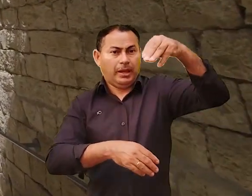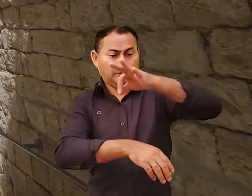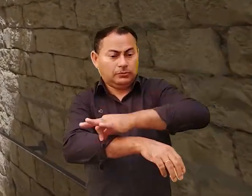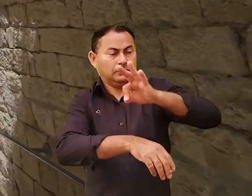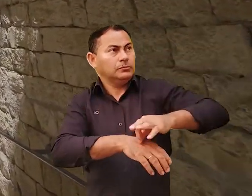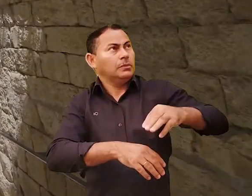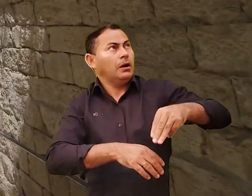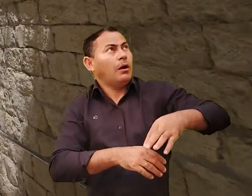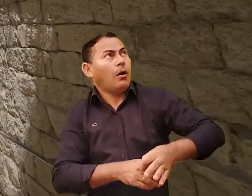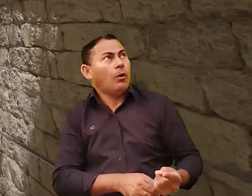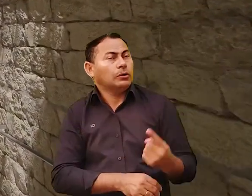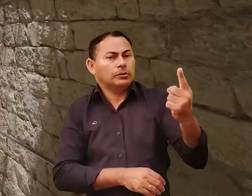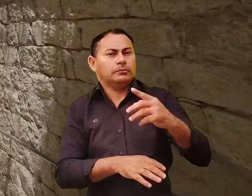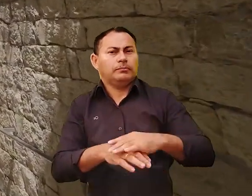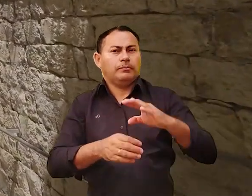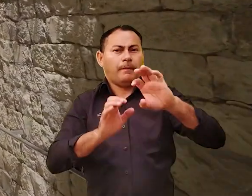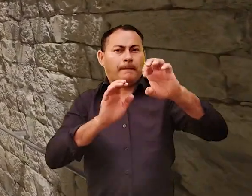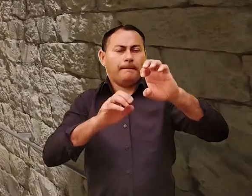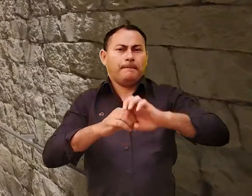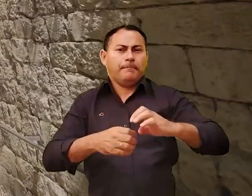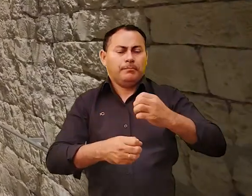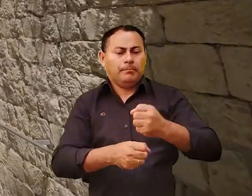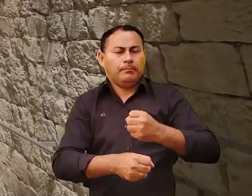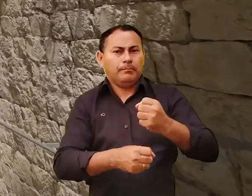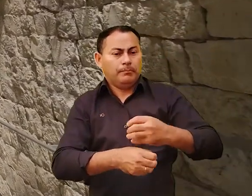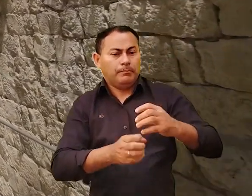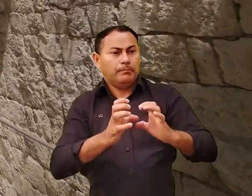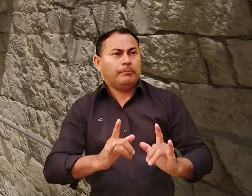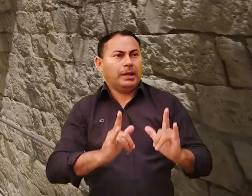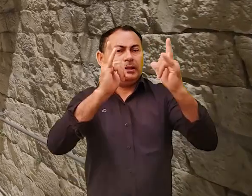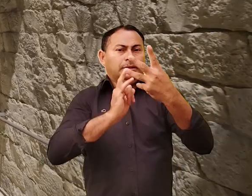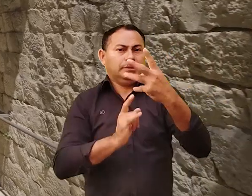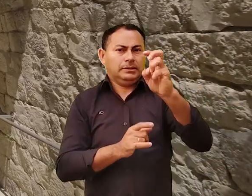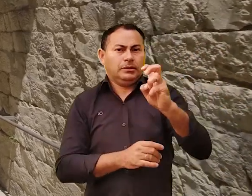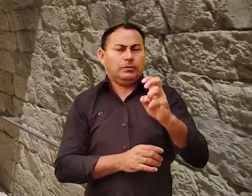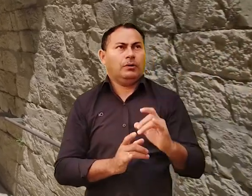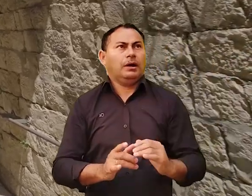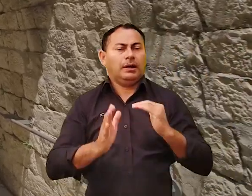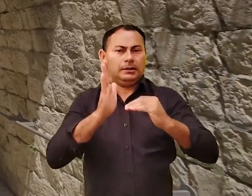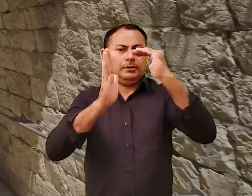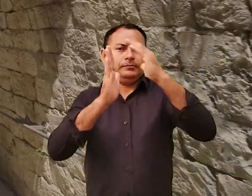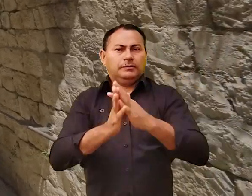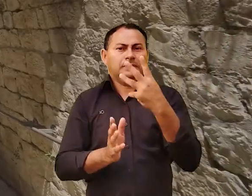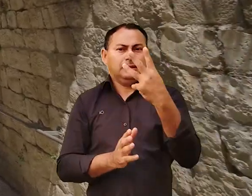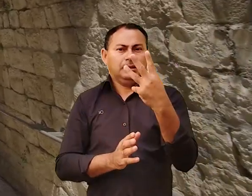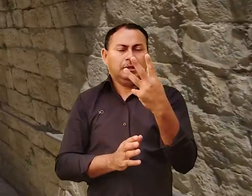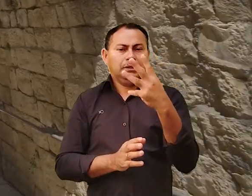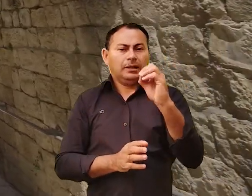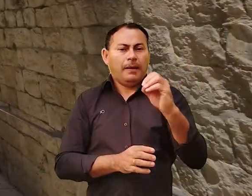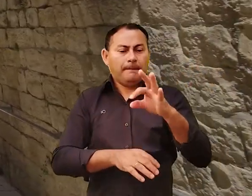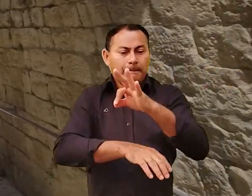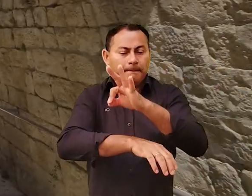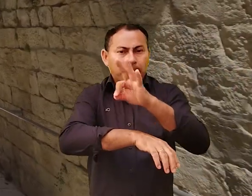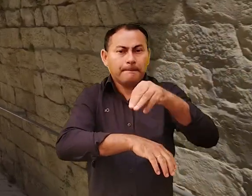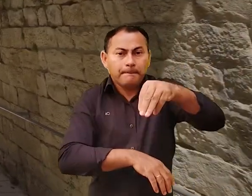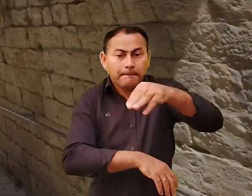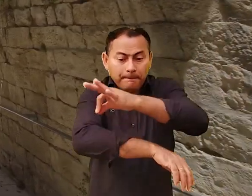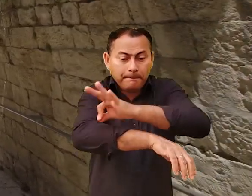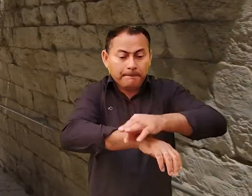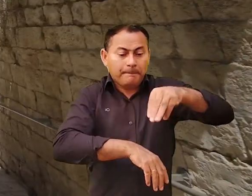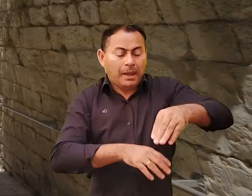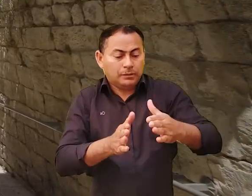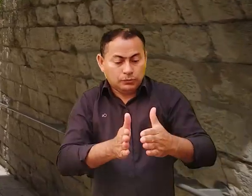altos, portanto, do que um prédio de 37 andares e quase 30 metros de espessura. Assim eram